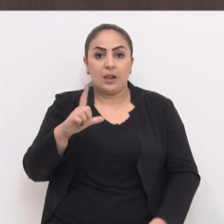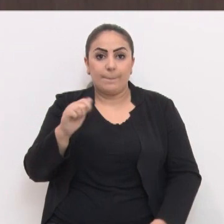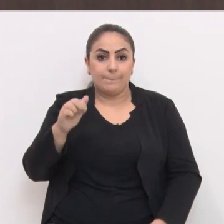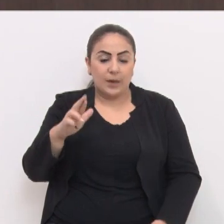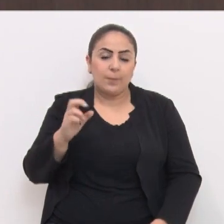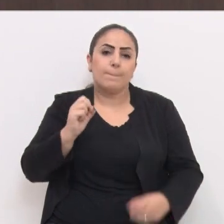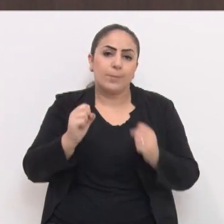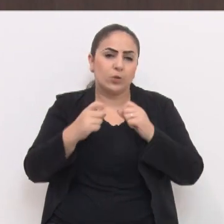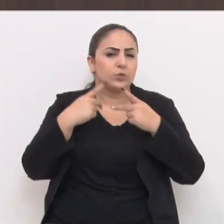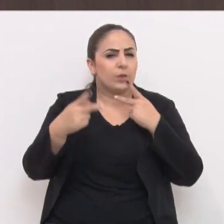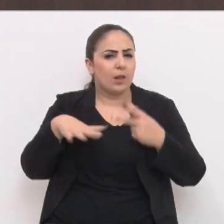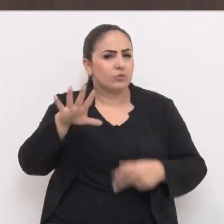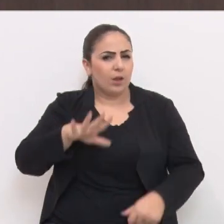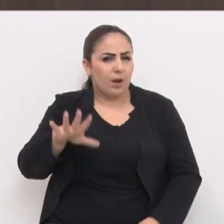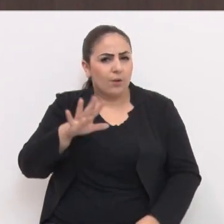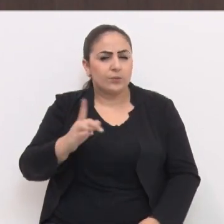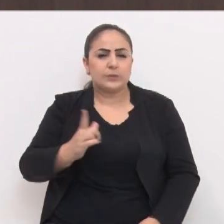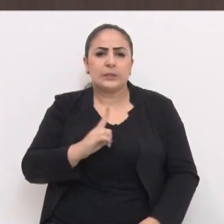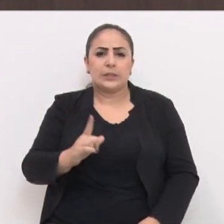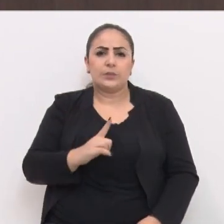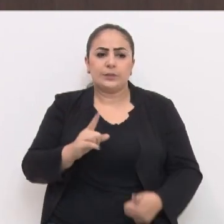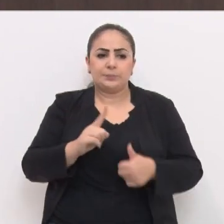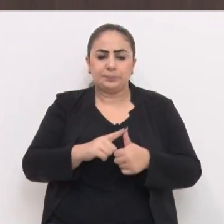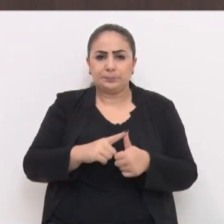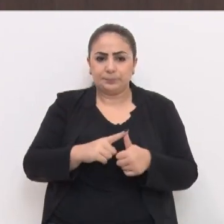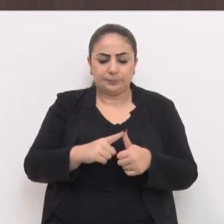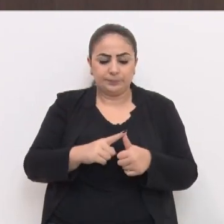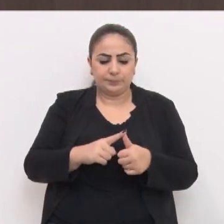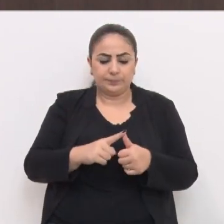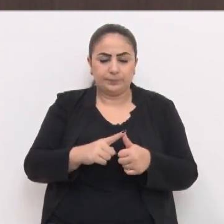vou falar assim por cima, saiu